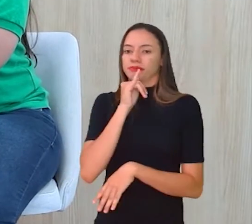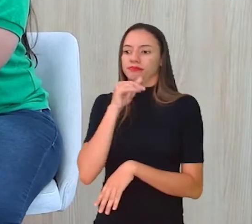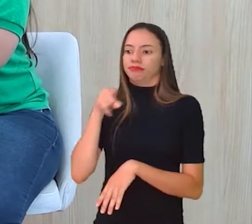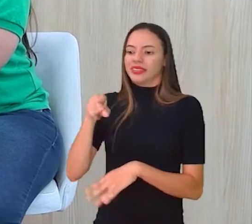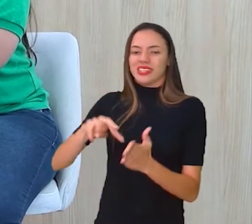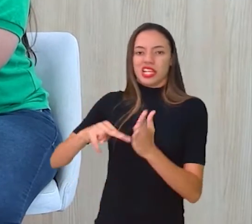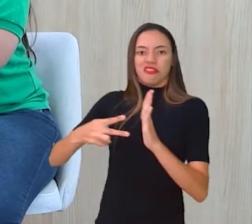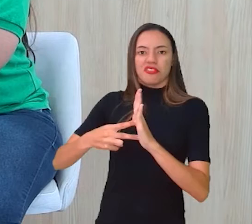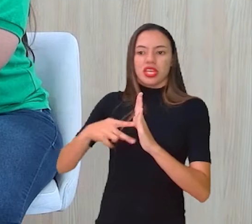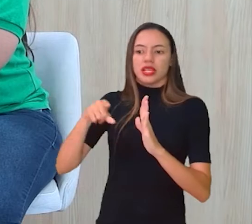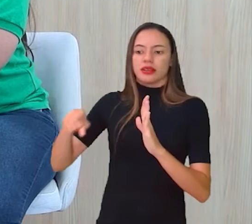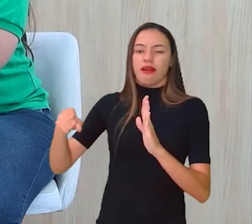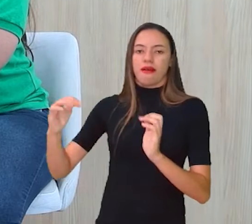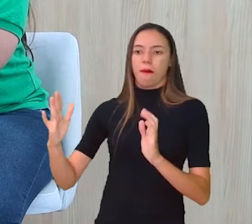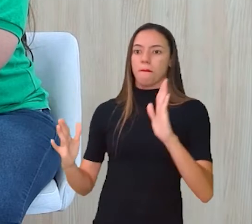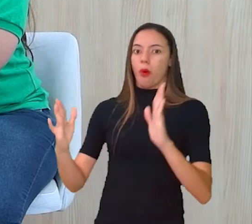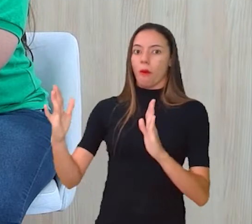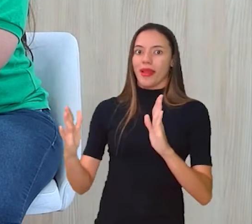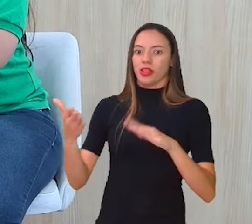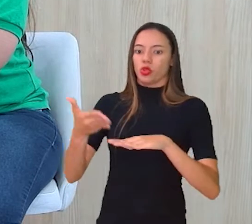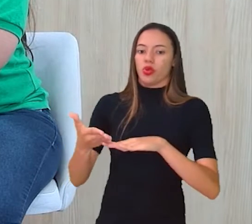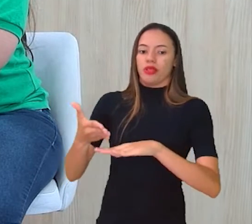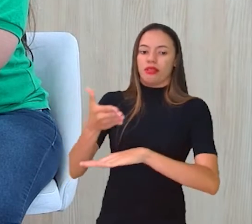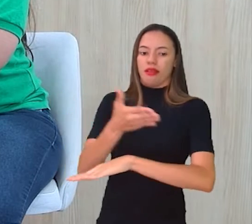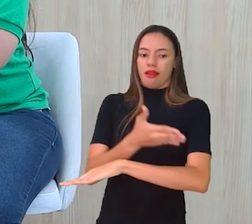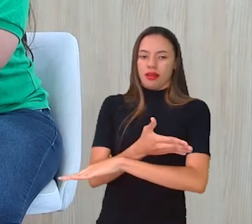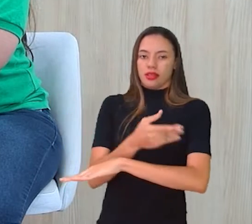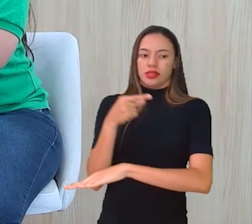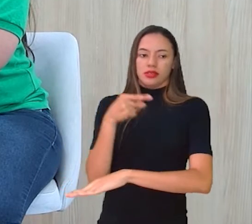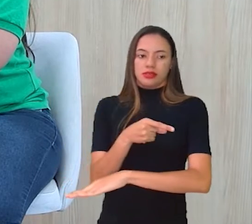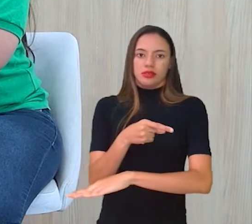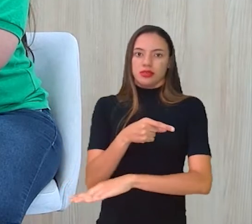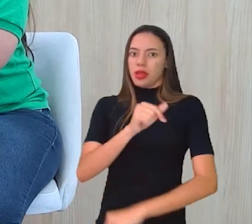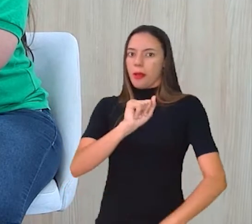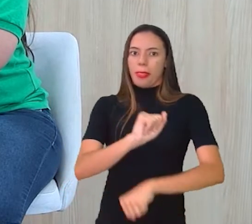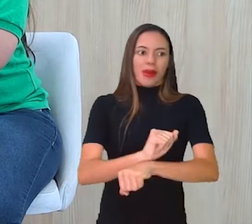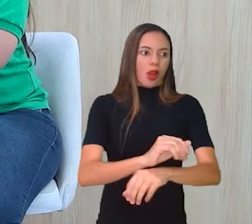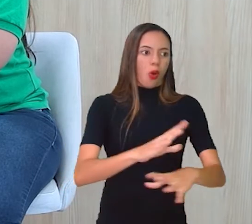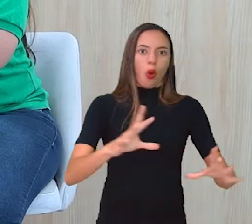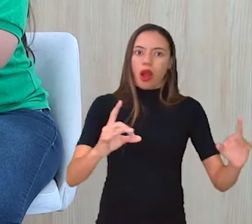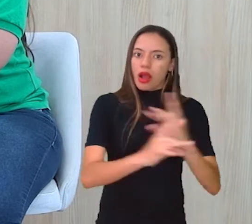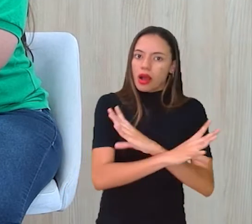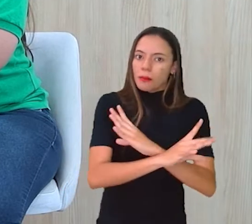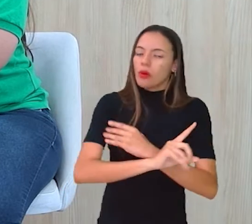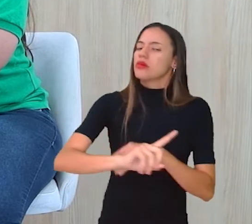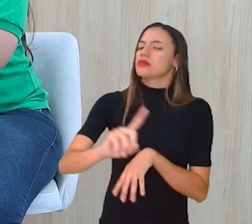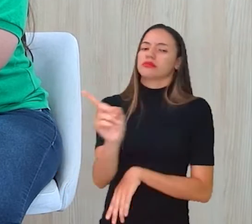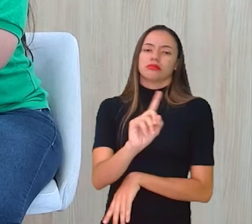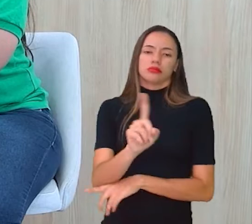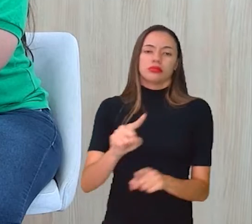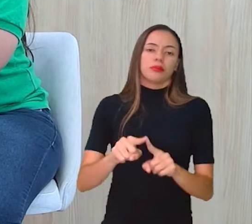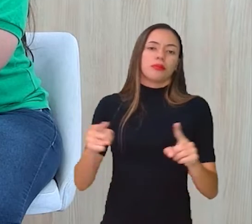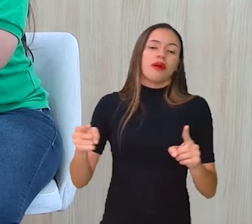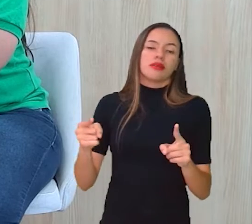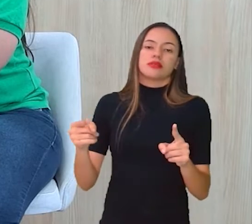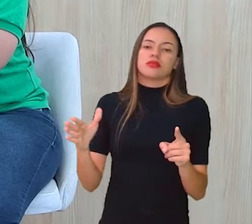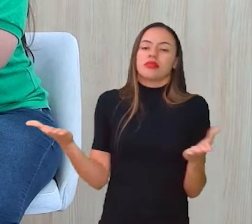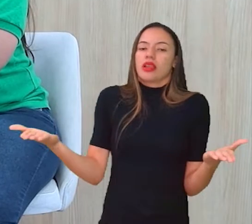simplesmente vai deixar de que o outro esteja deixando de funcionar, vamos dizer assim. Mas para essa nova